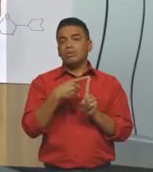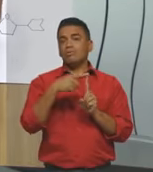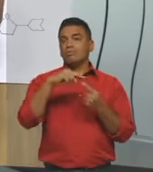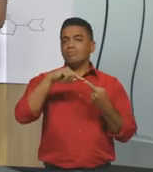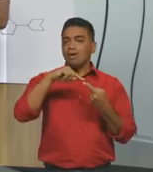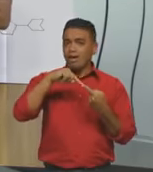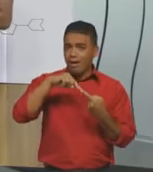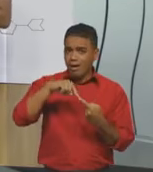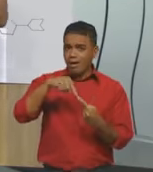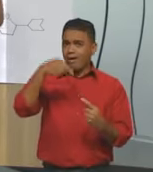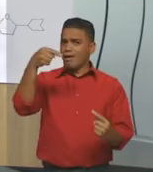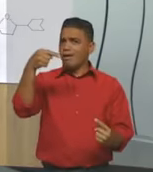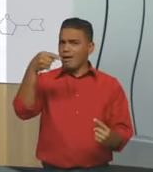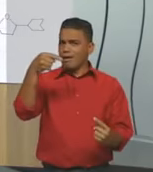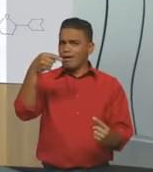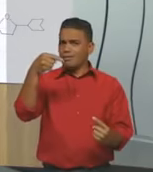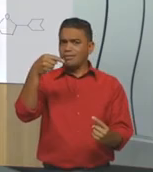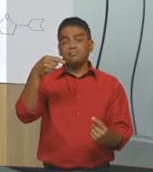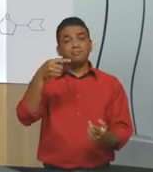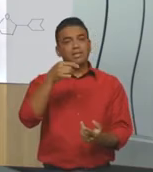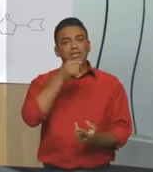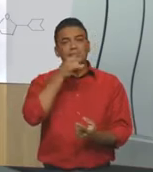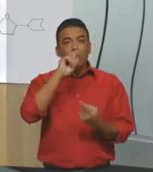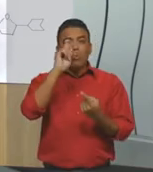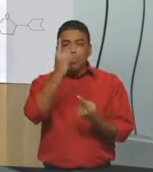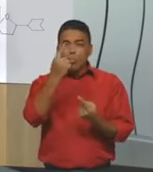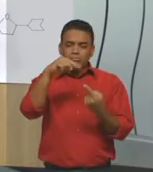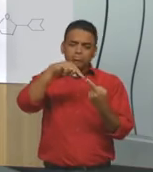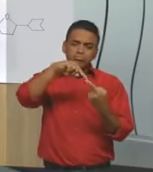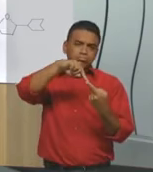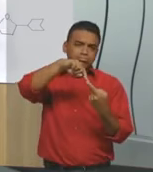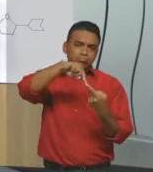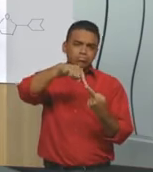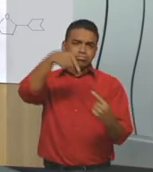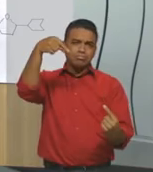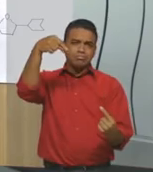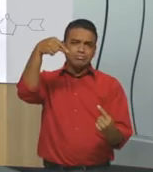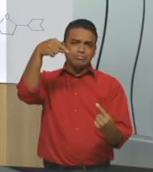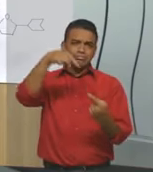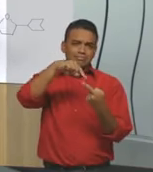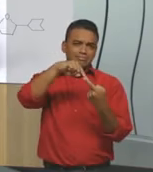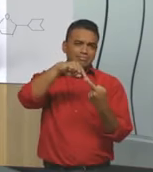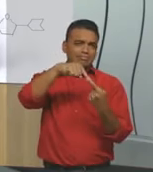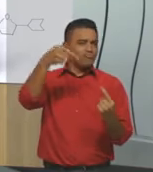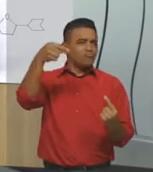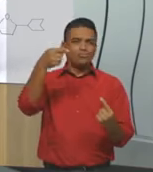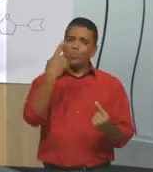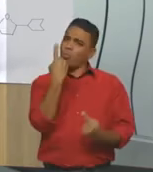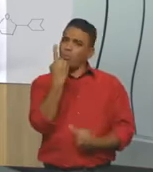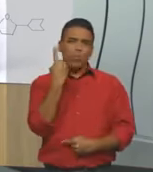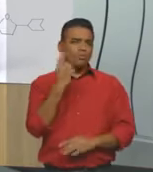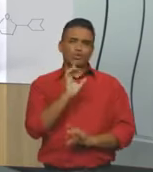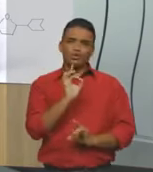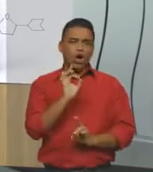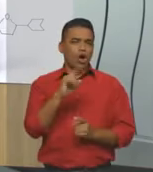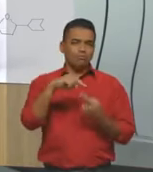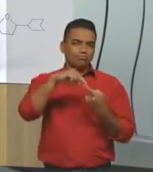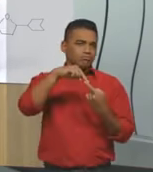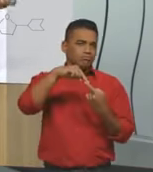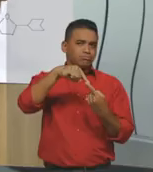geralmente, ele consiste em uma única fita, ou seja, uma única sequência então de